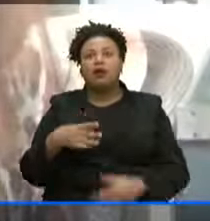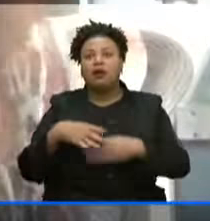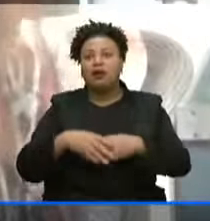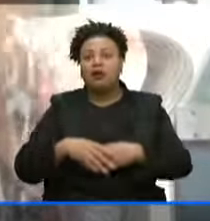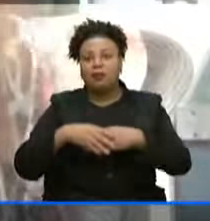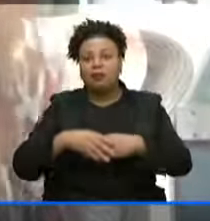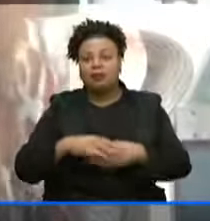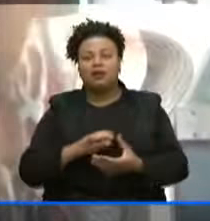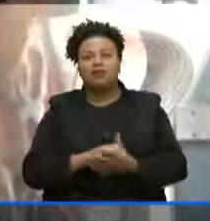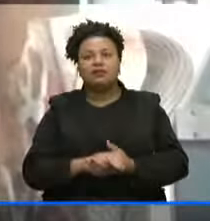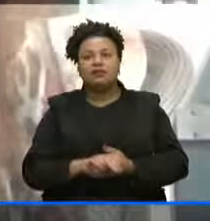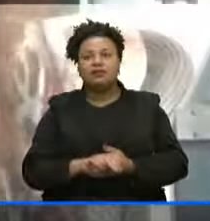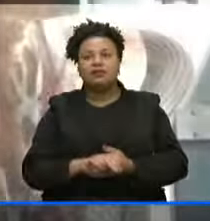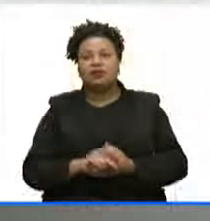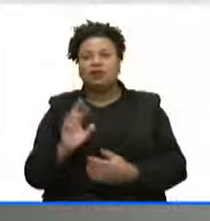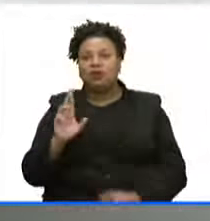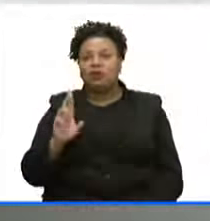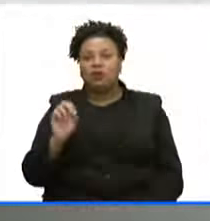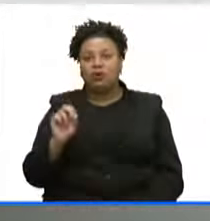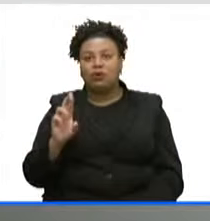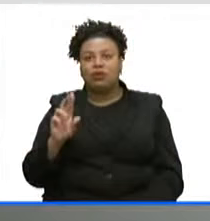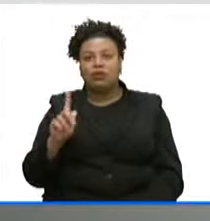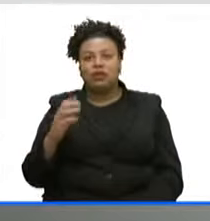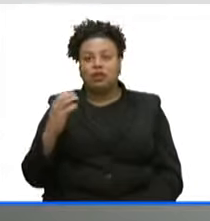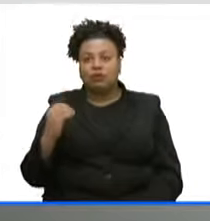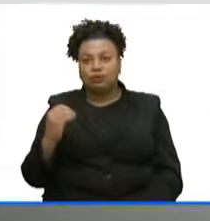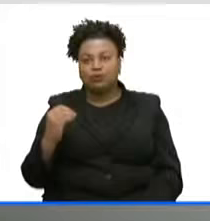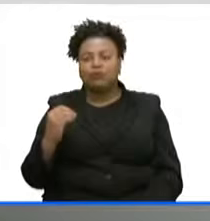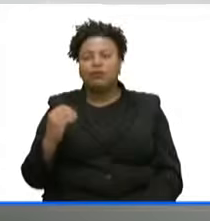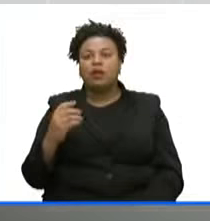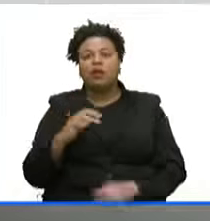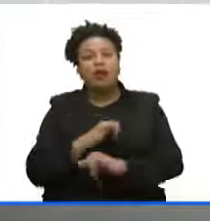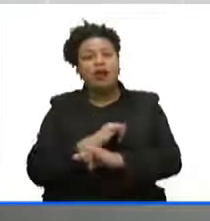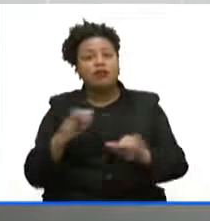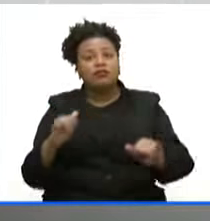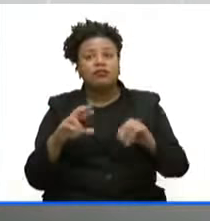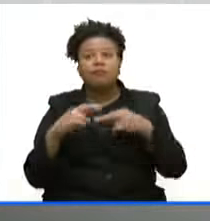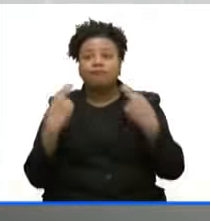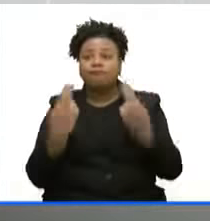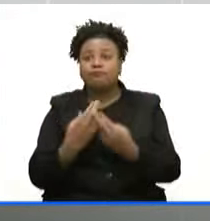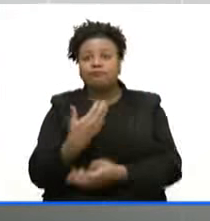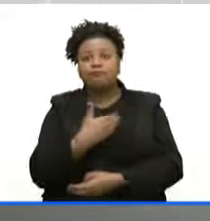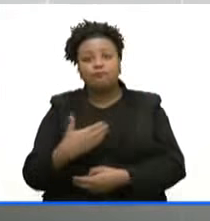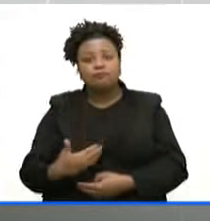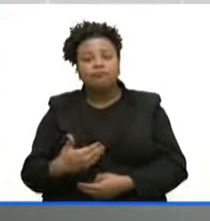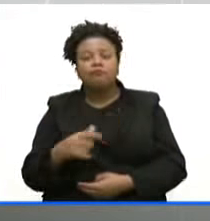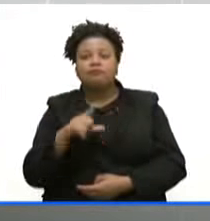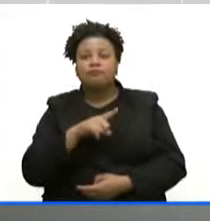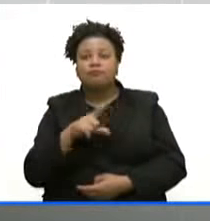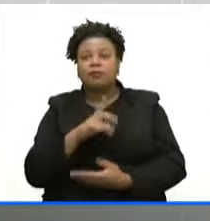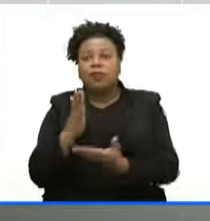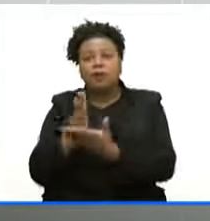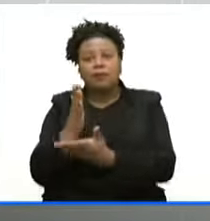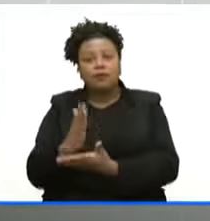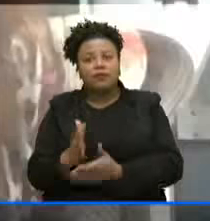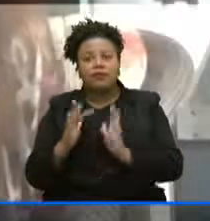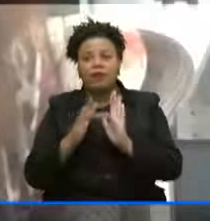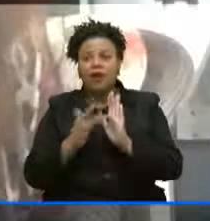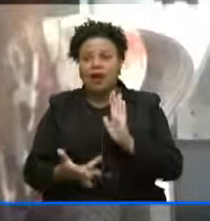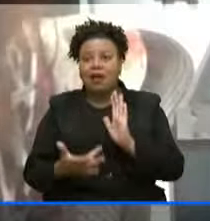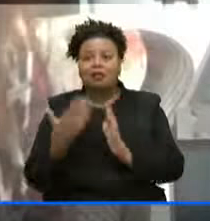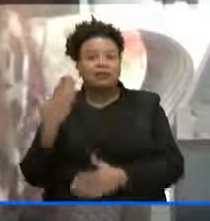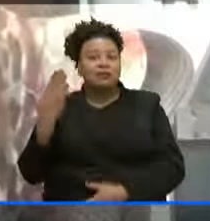cumprimentar. Rodrigo Marrone. Então, eu declaro aberta esta reunião e coloco em aprovação as